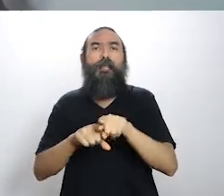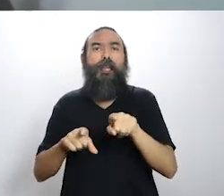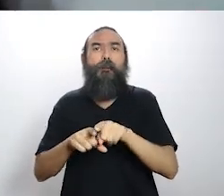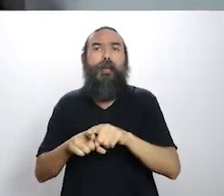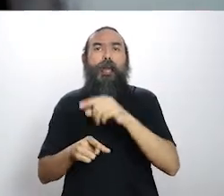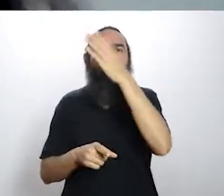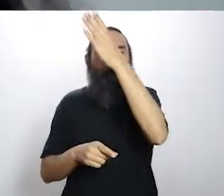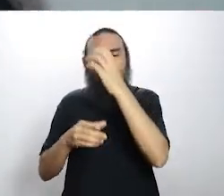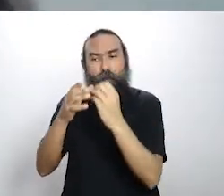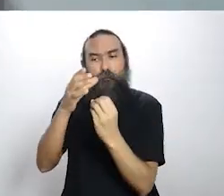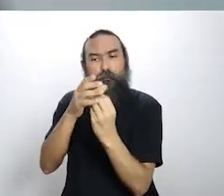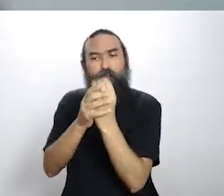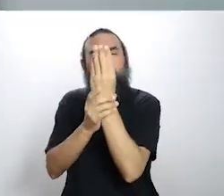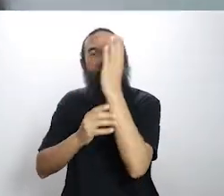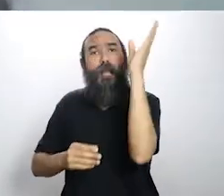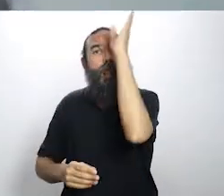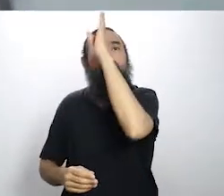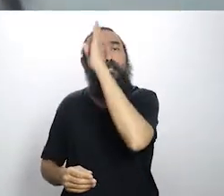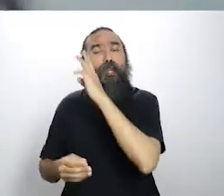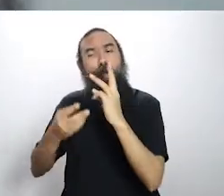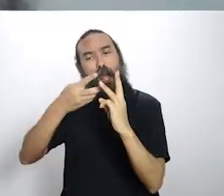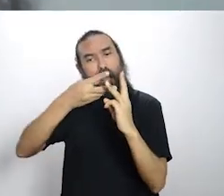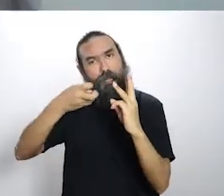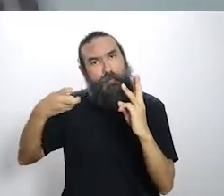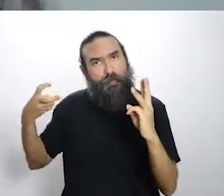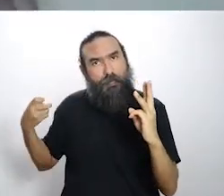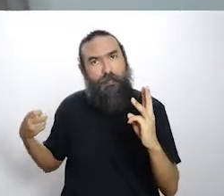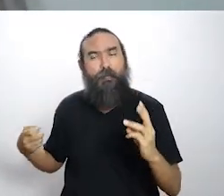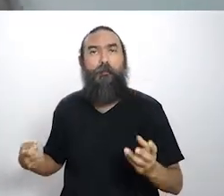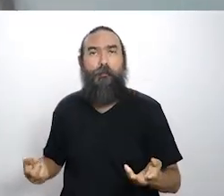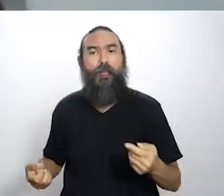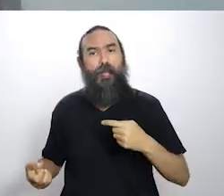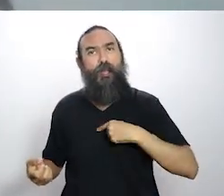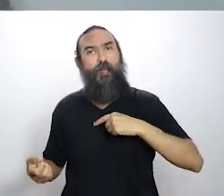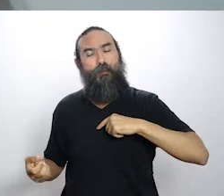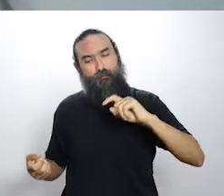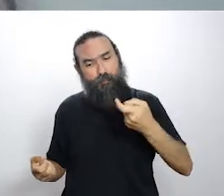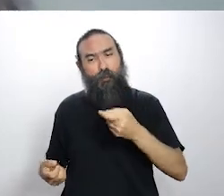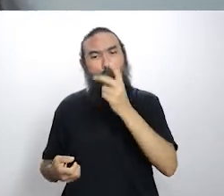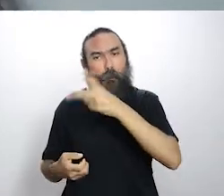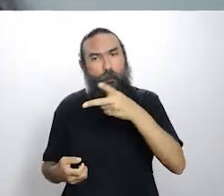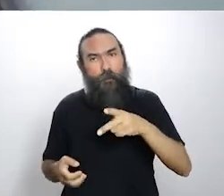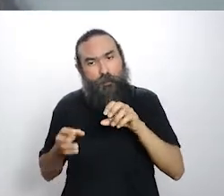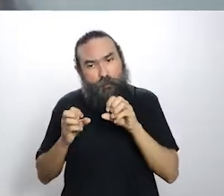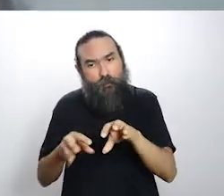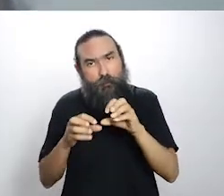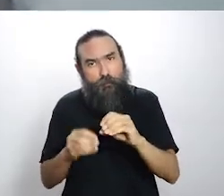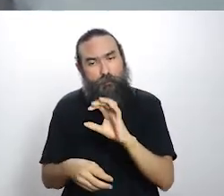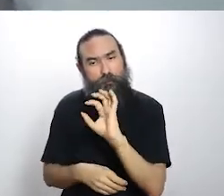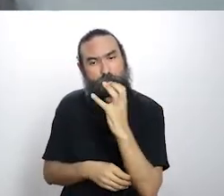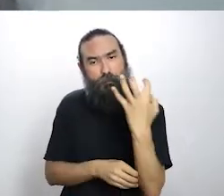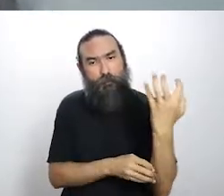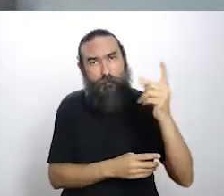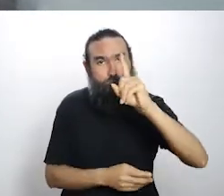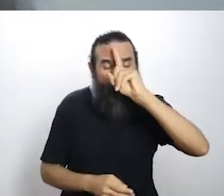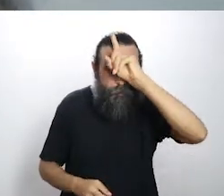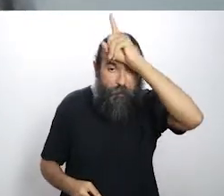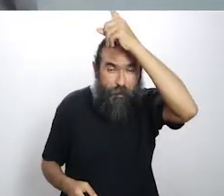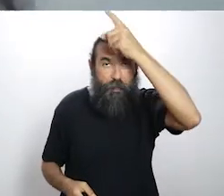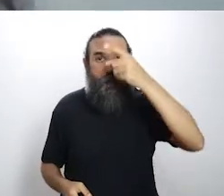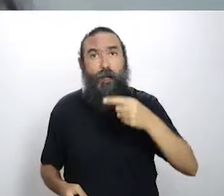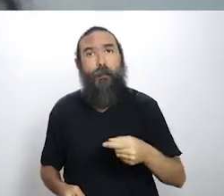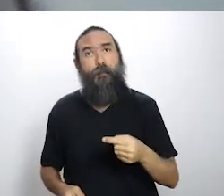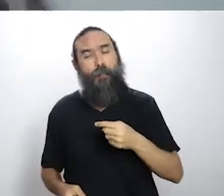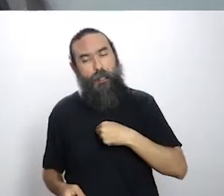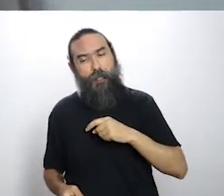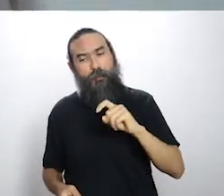Fundação Nacional do Índio, eu fui assessora do Instituto Socioambiental, né, nessa escola indígena, eu fui coordenadora geral de